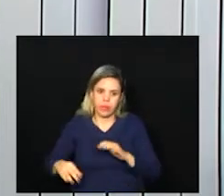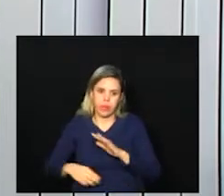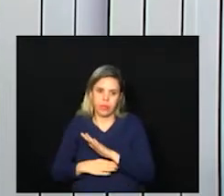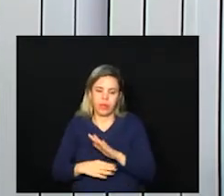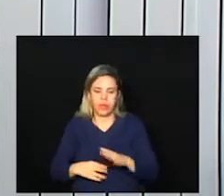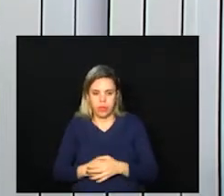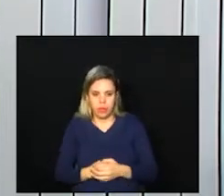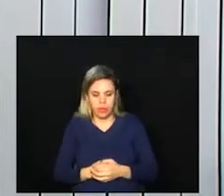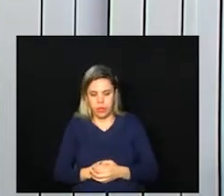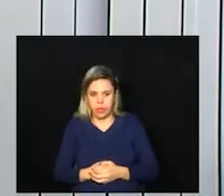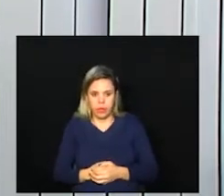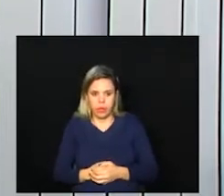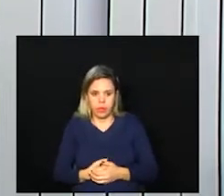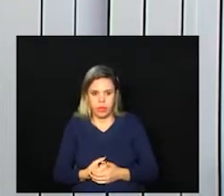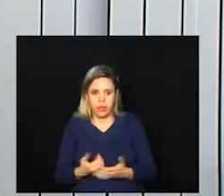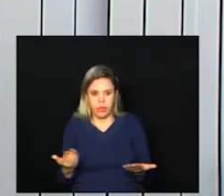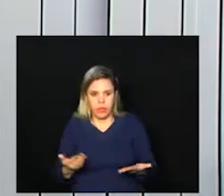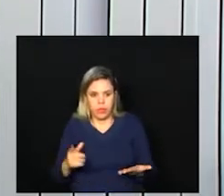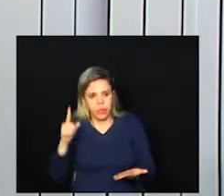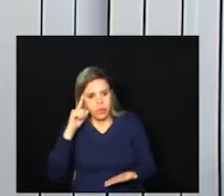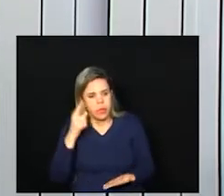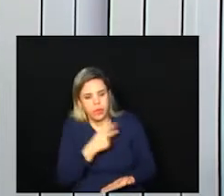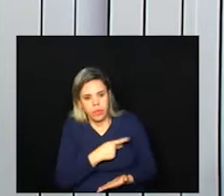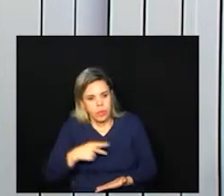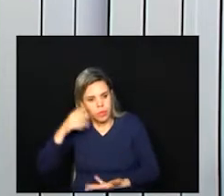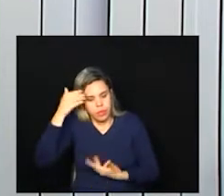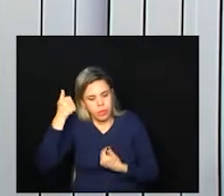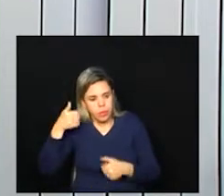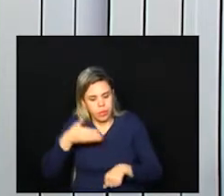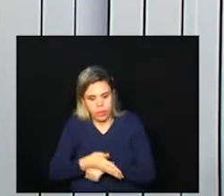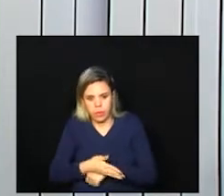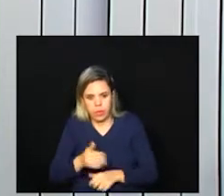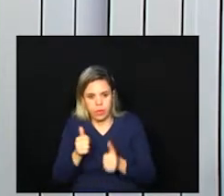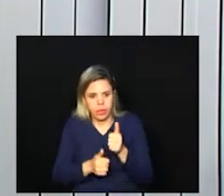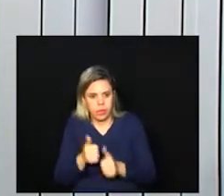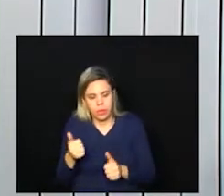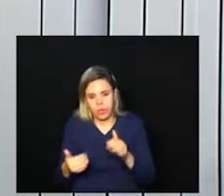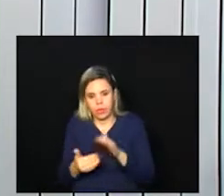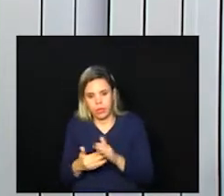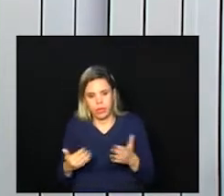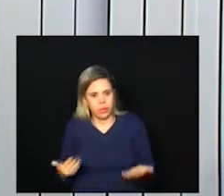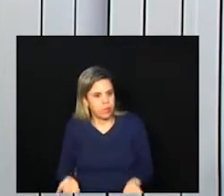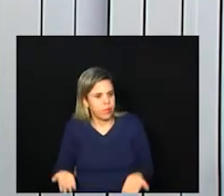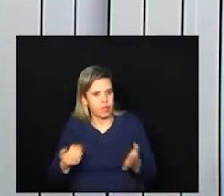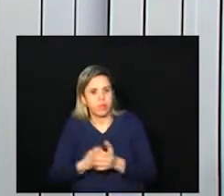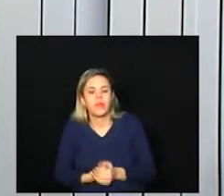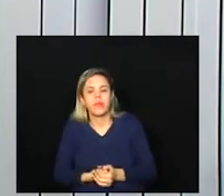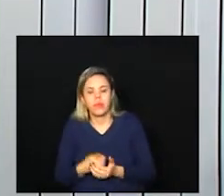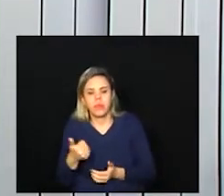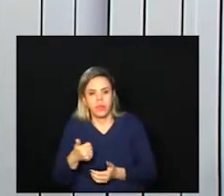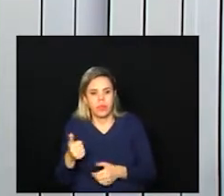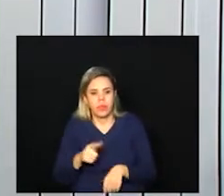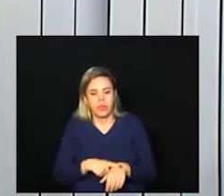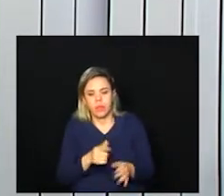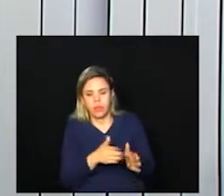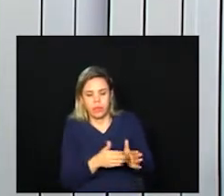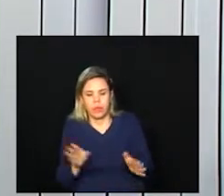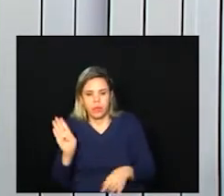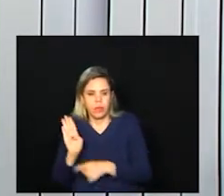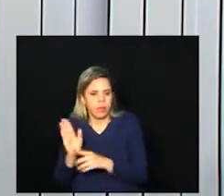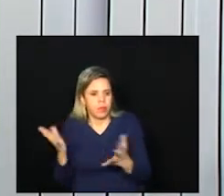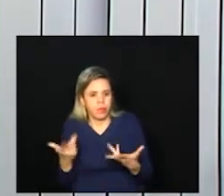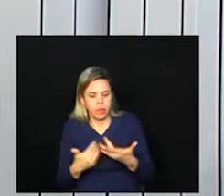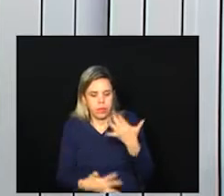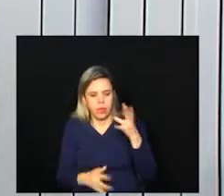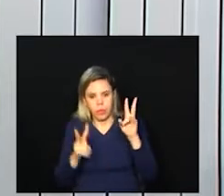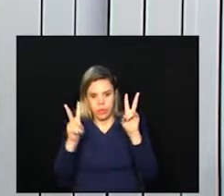notícias do Legislativo. Hoje é dia da Ponte Preta entrar em campo, é a última rodada do primeiro turno da Série B. Tem